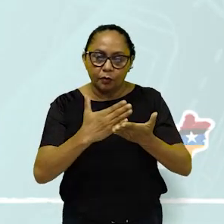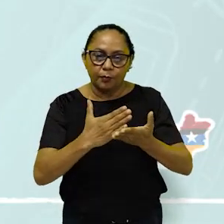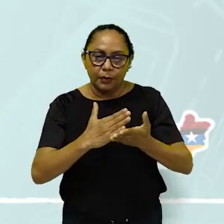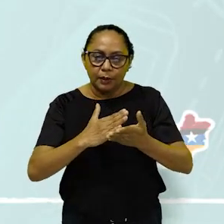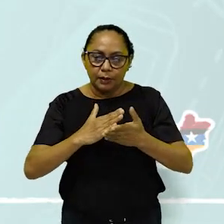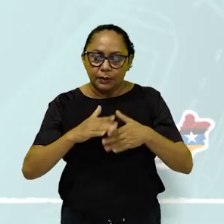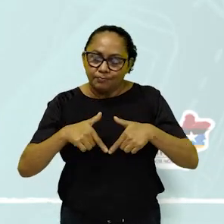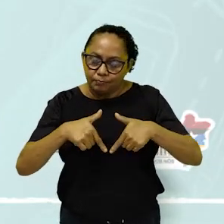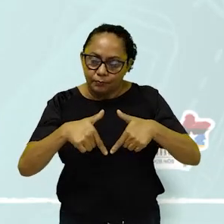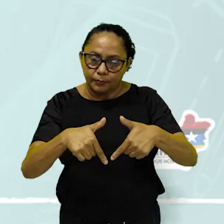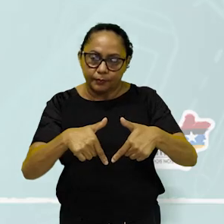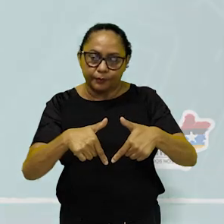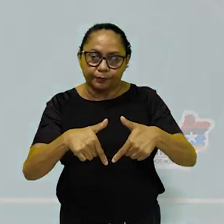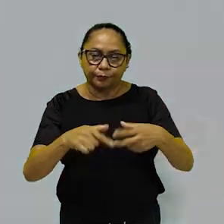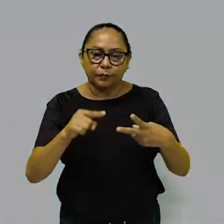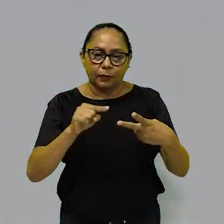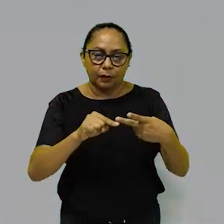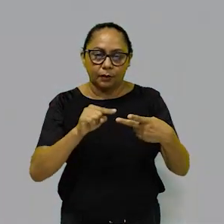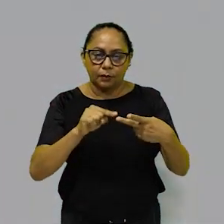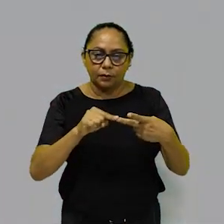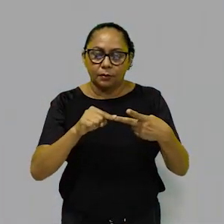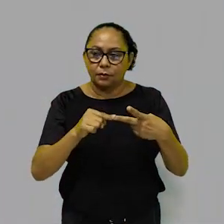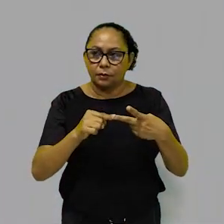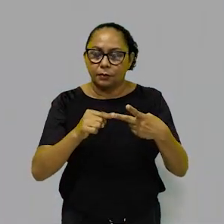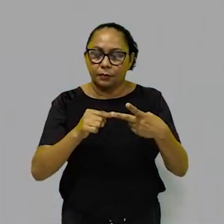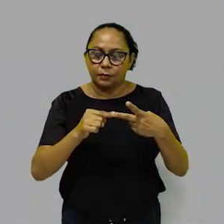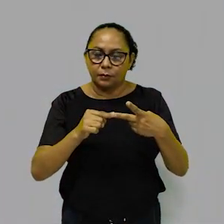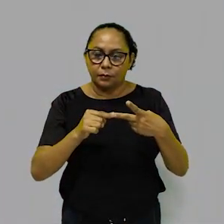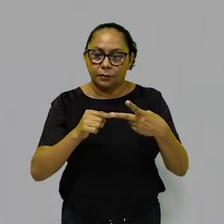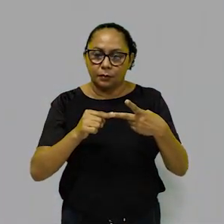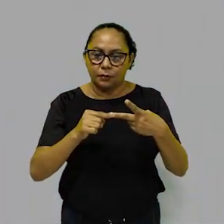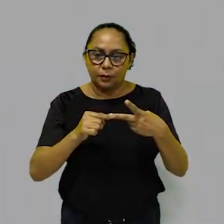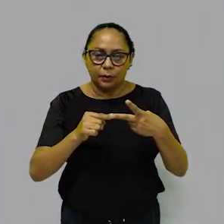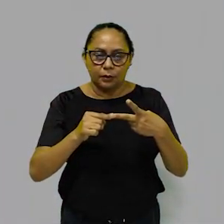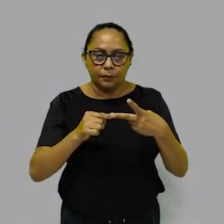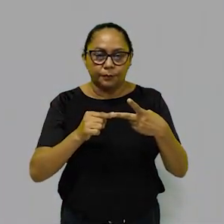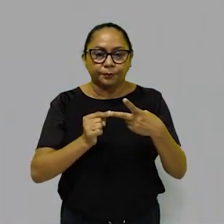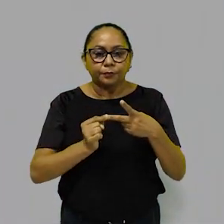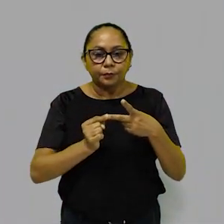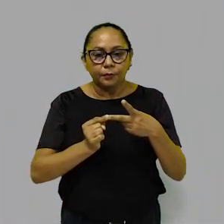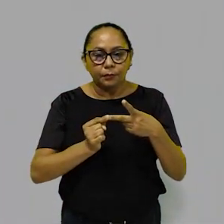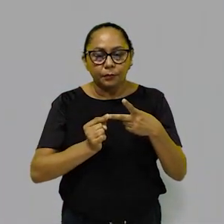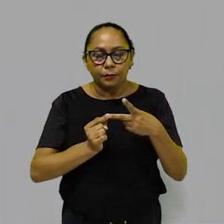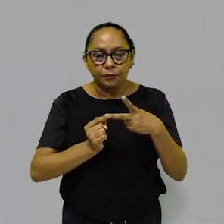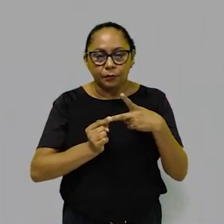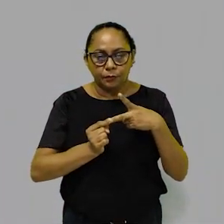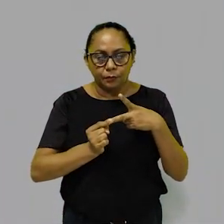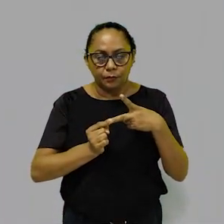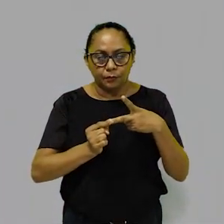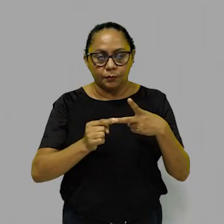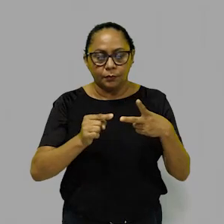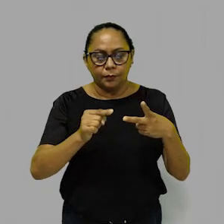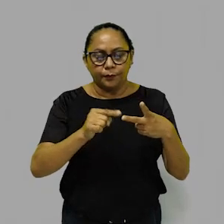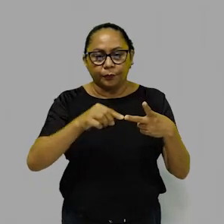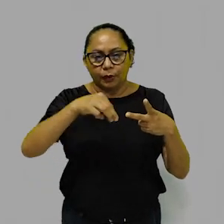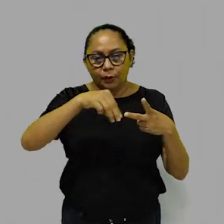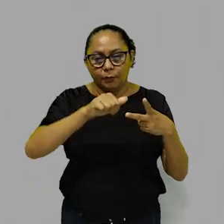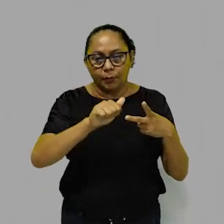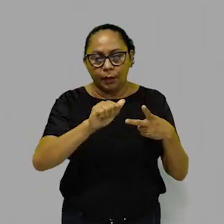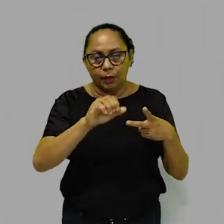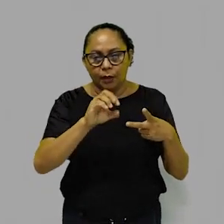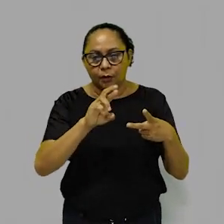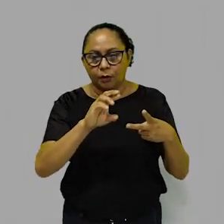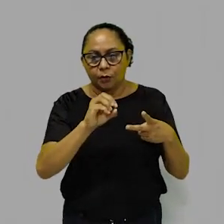Essa segunda linha de defesa, pessoal, ela vai ser ativada da seguinte maneira. Olha só, esses macrófagos